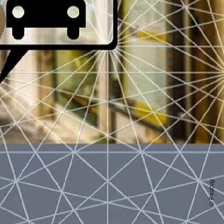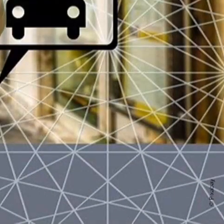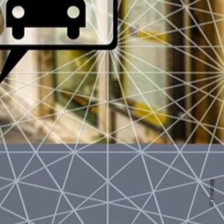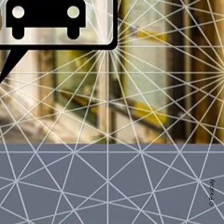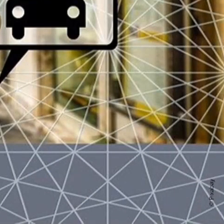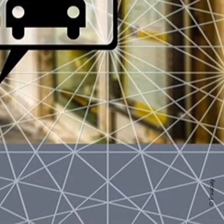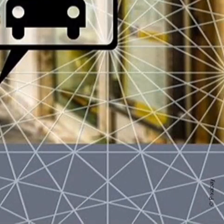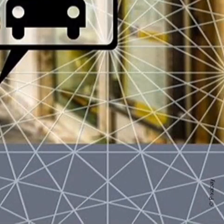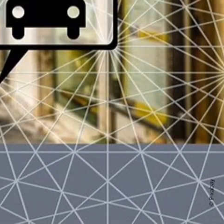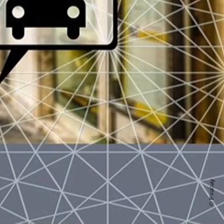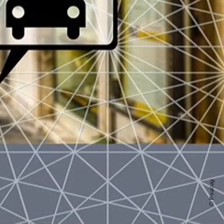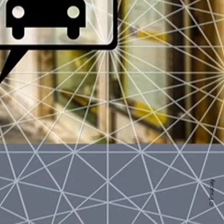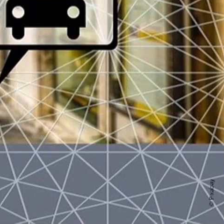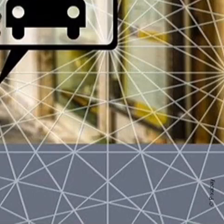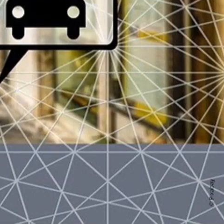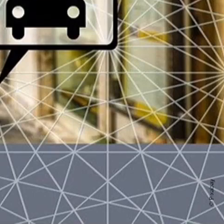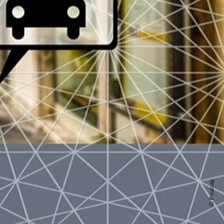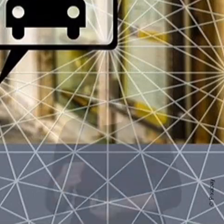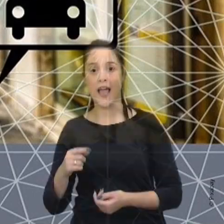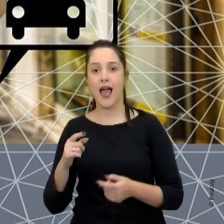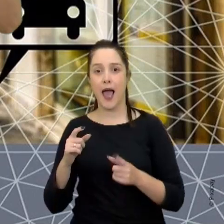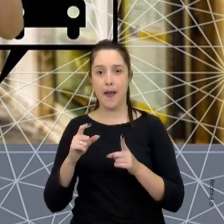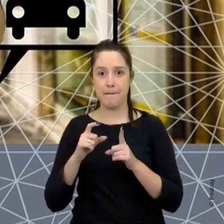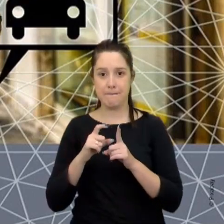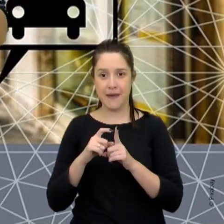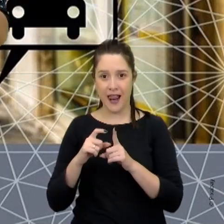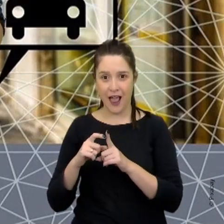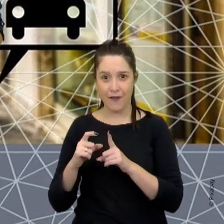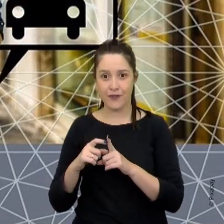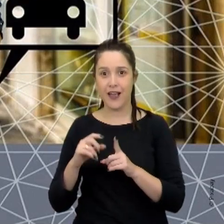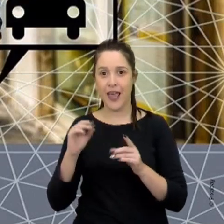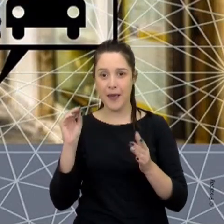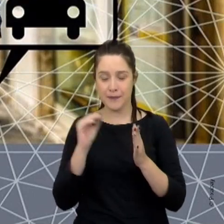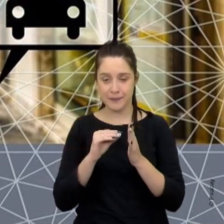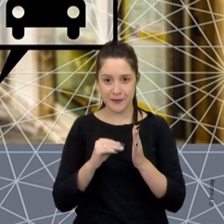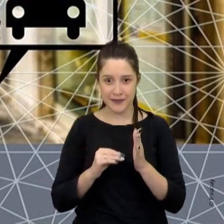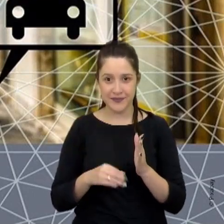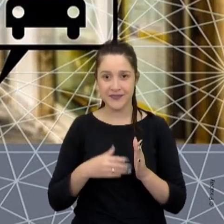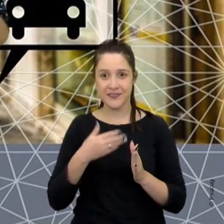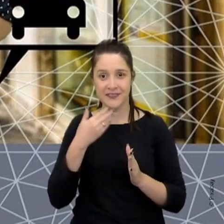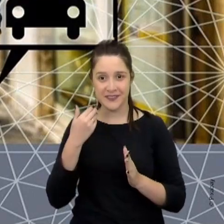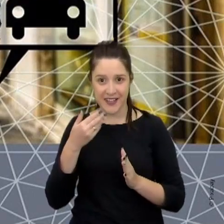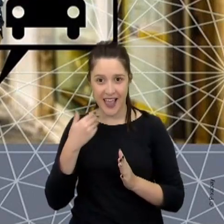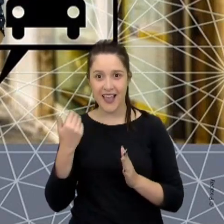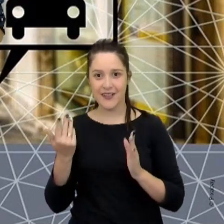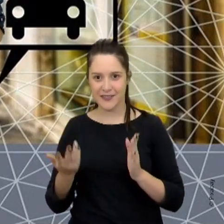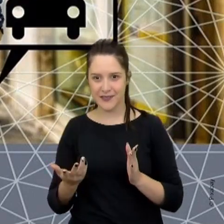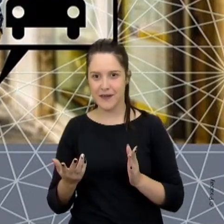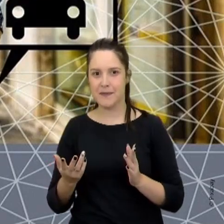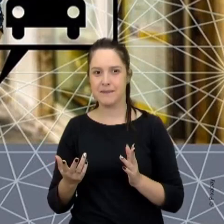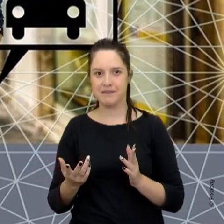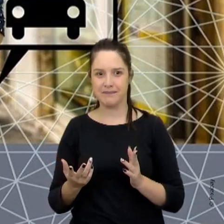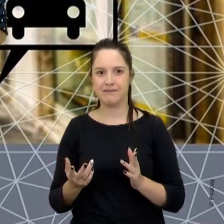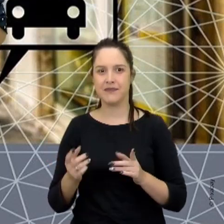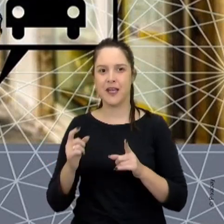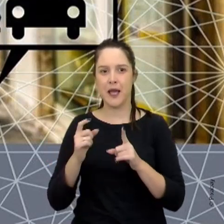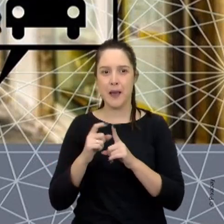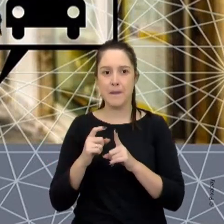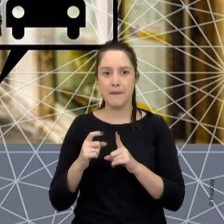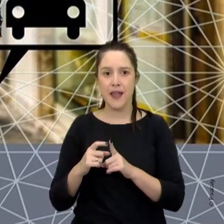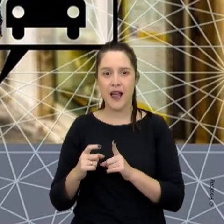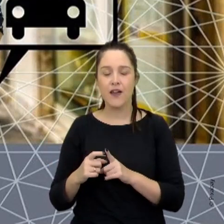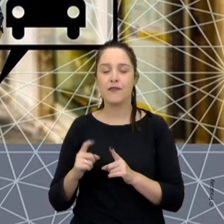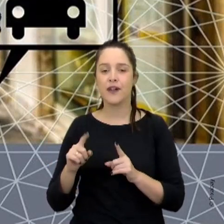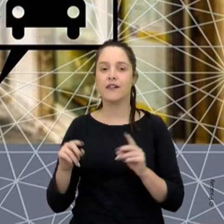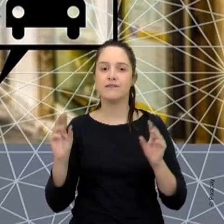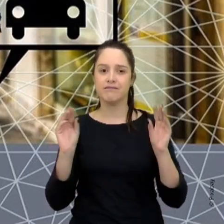E aí, gente? Olha só, a palavra é o modo mais fácil de ver. Pro Mauro, você concorda? A palavra é o modo mais fácil de ver?